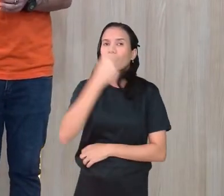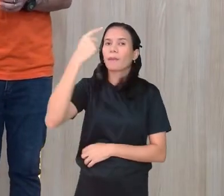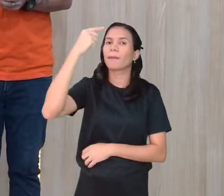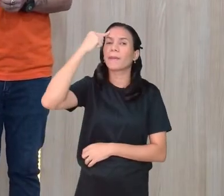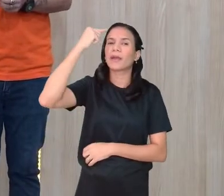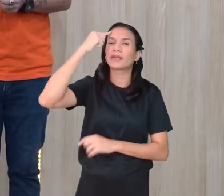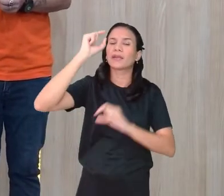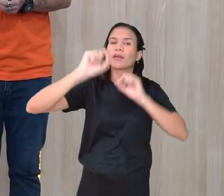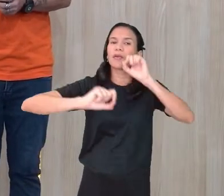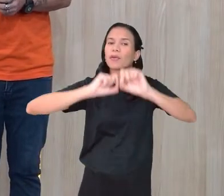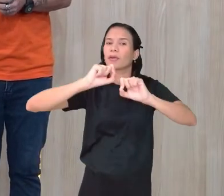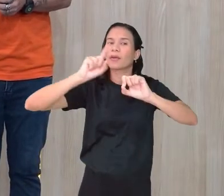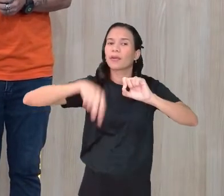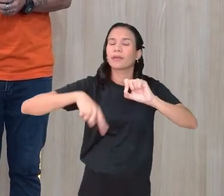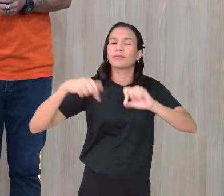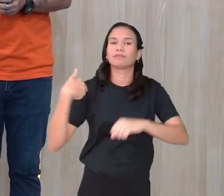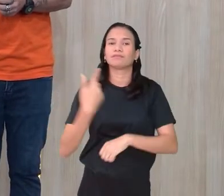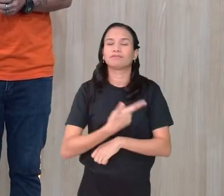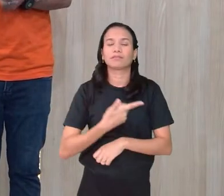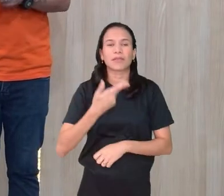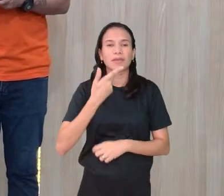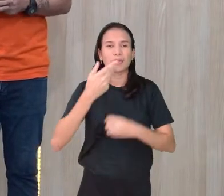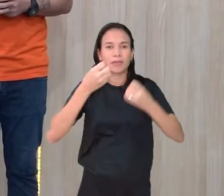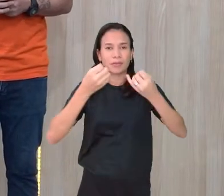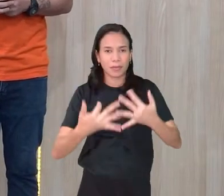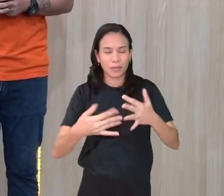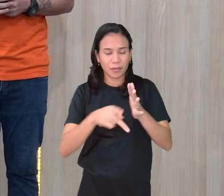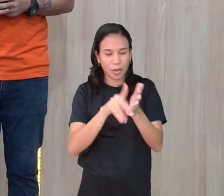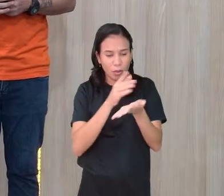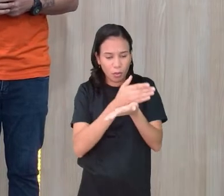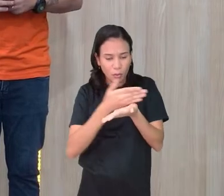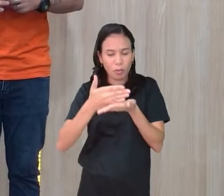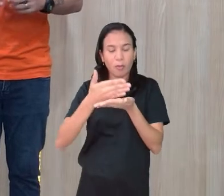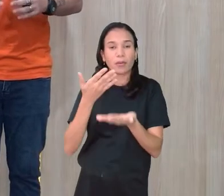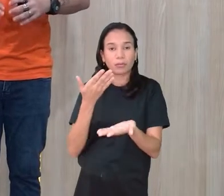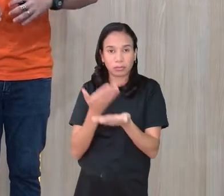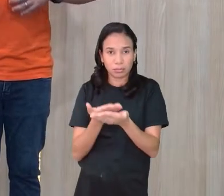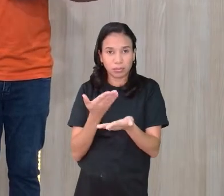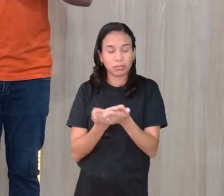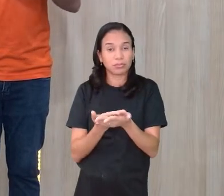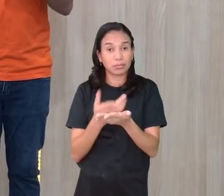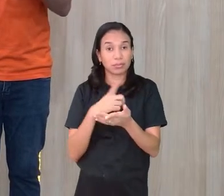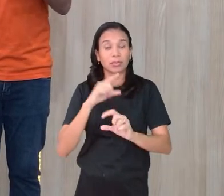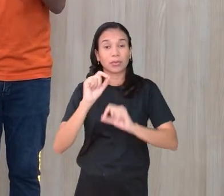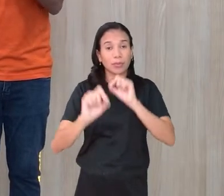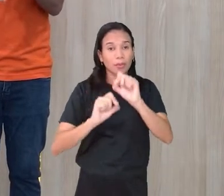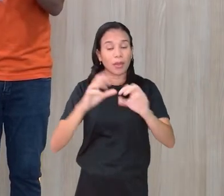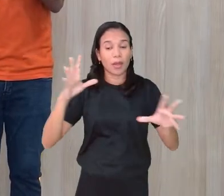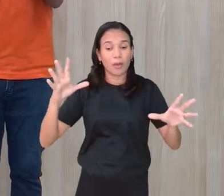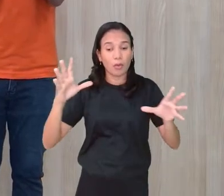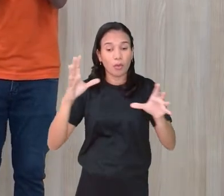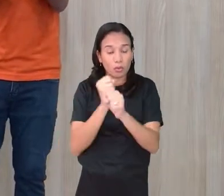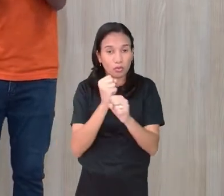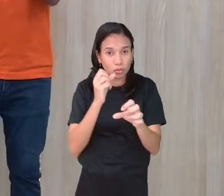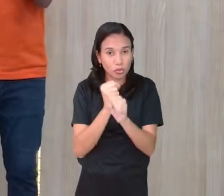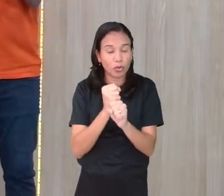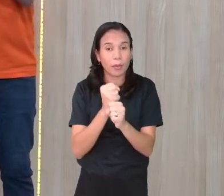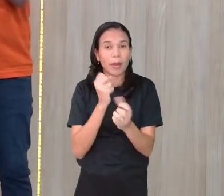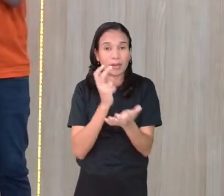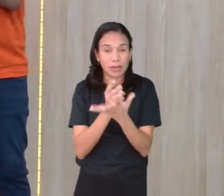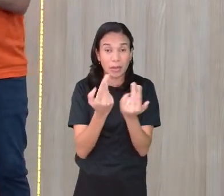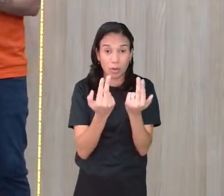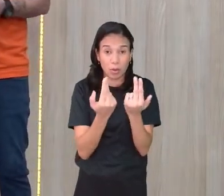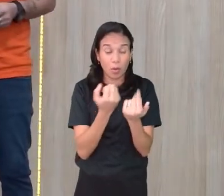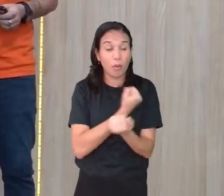foi exatamente o que a gente falou na parte inicial da aula. Ou seja, a gente quando tem uma soma sempre de